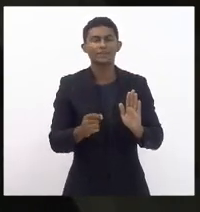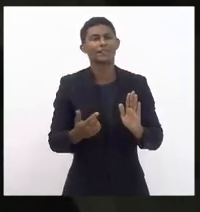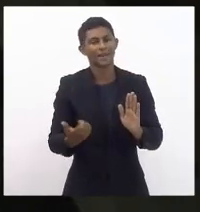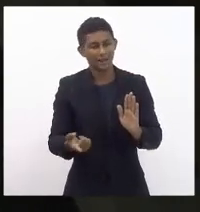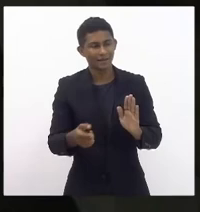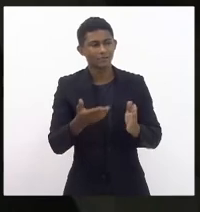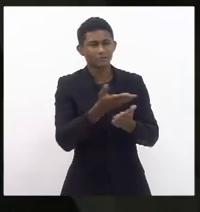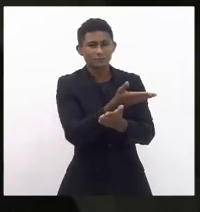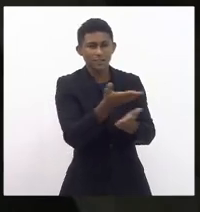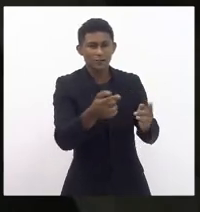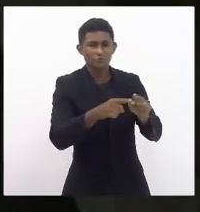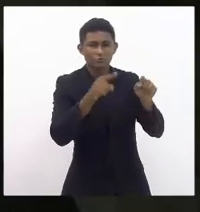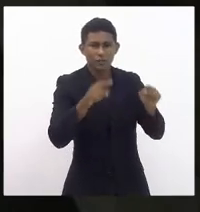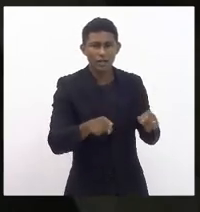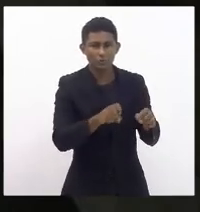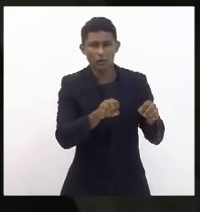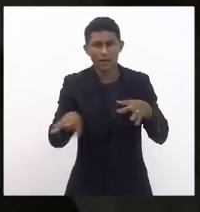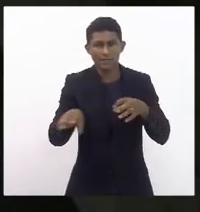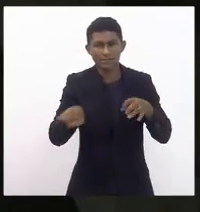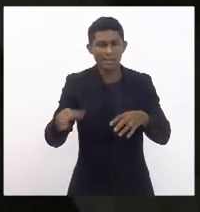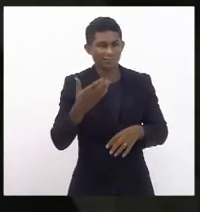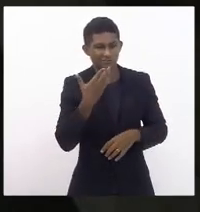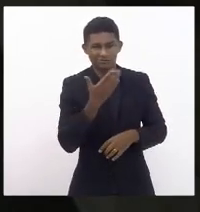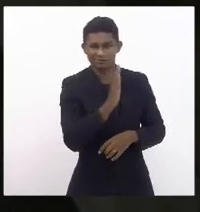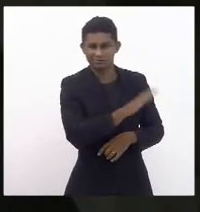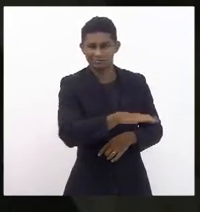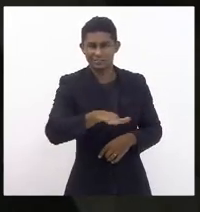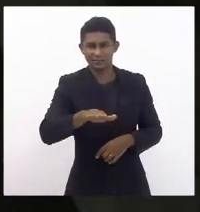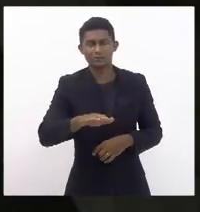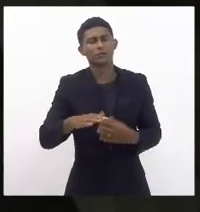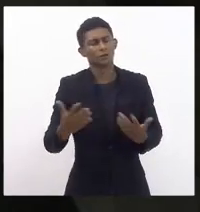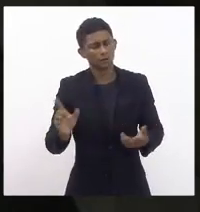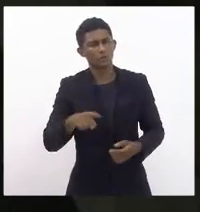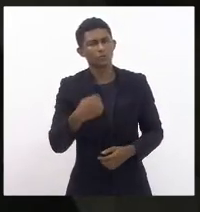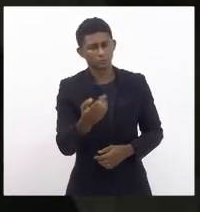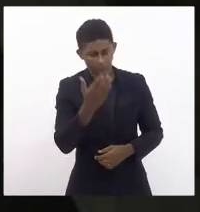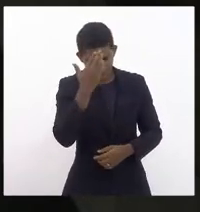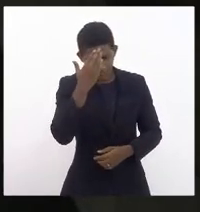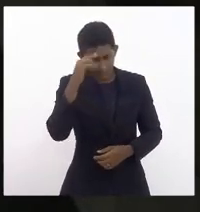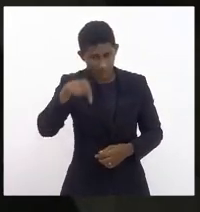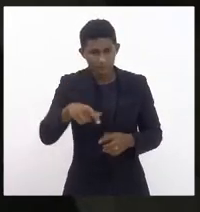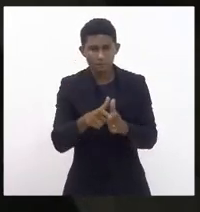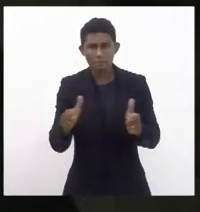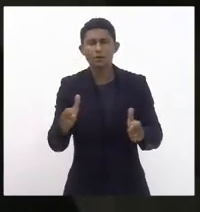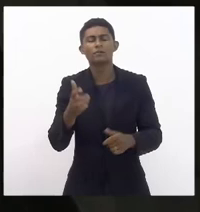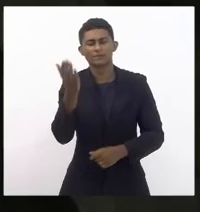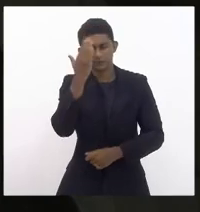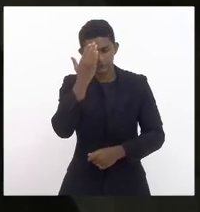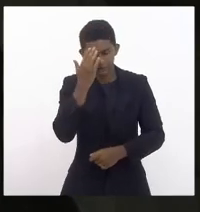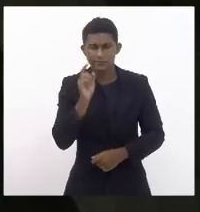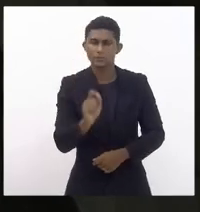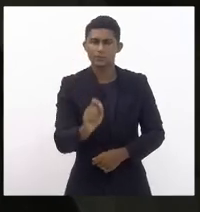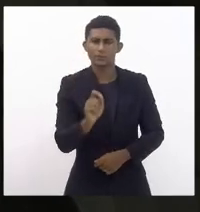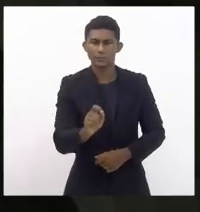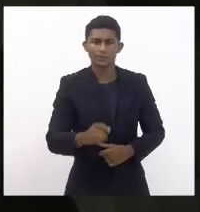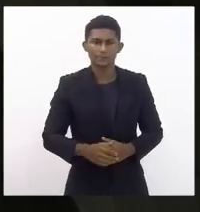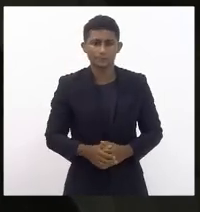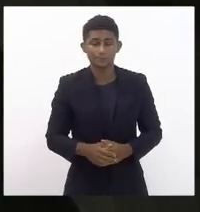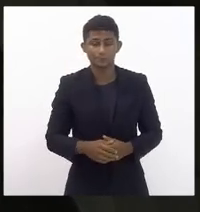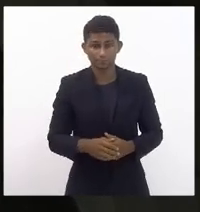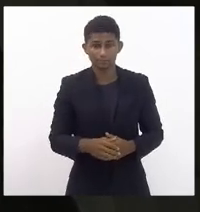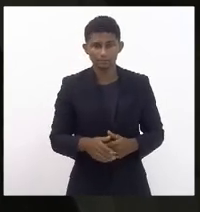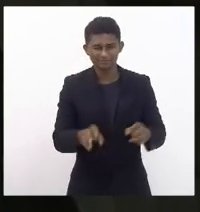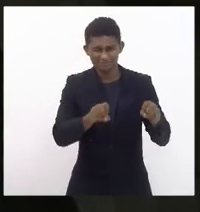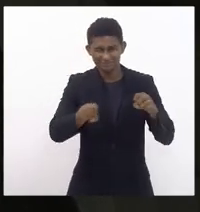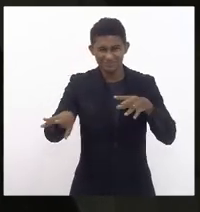agentes de educação infantil Olha é Todos nós sabemos um monte de nós sabemos que na na educação